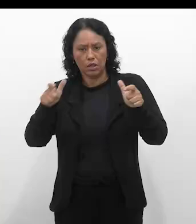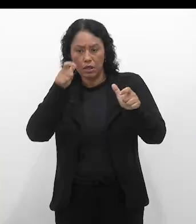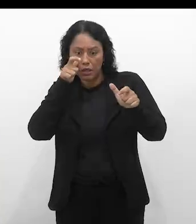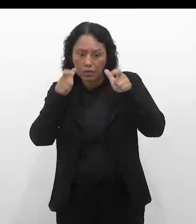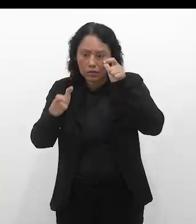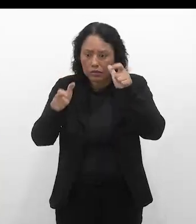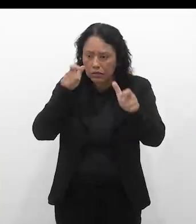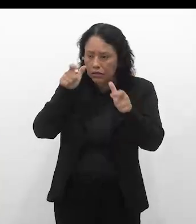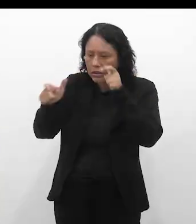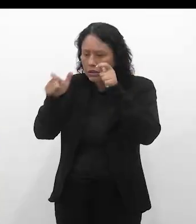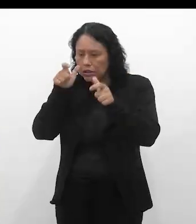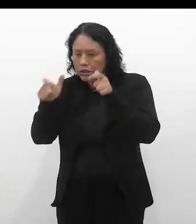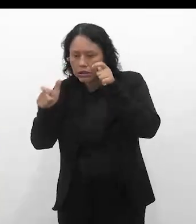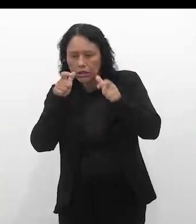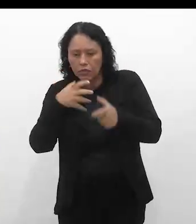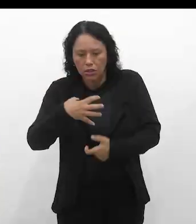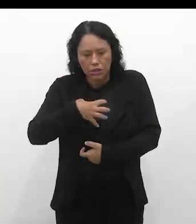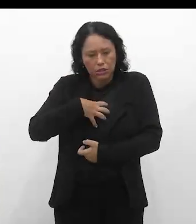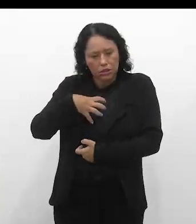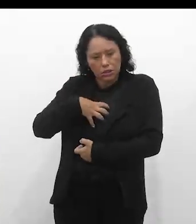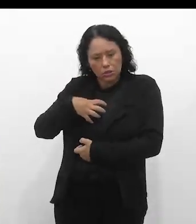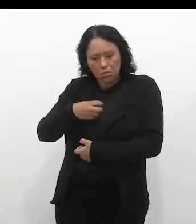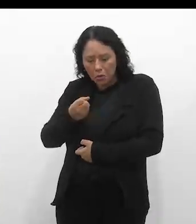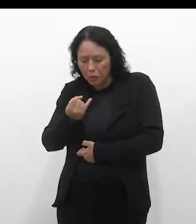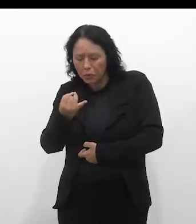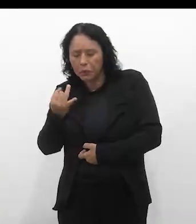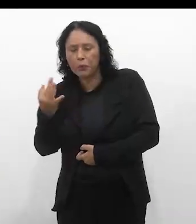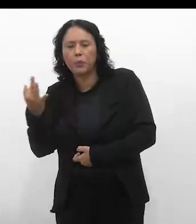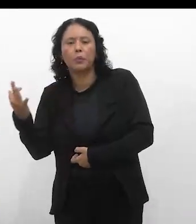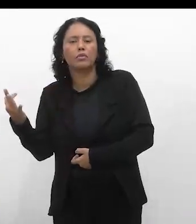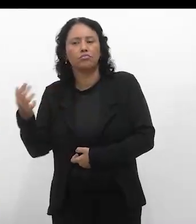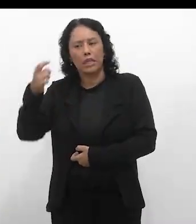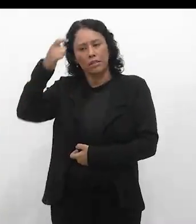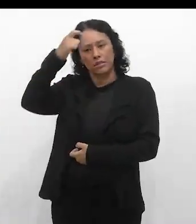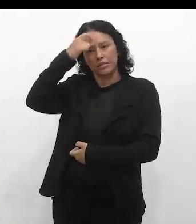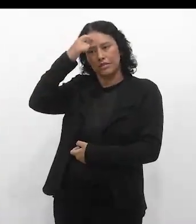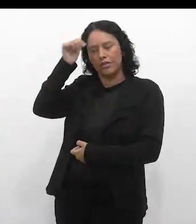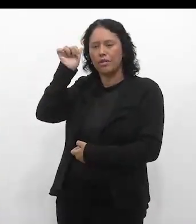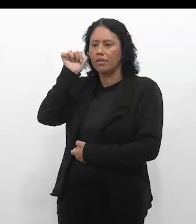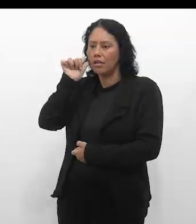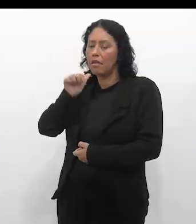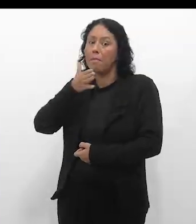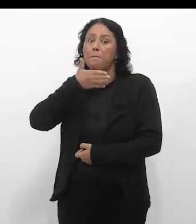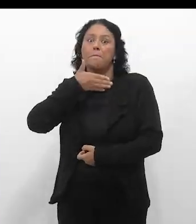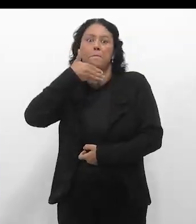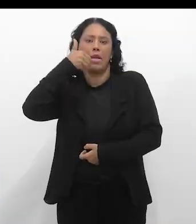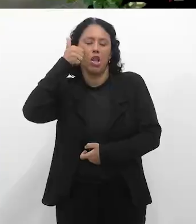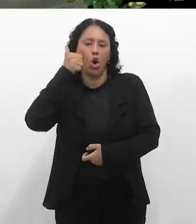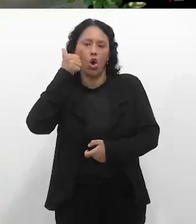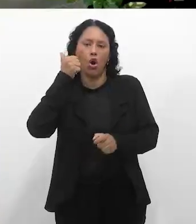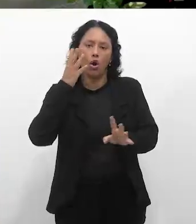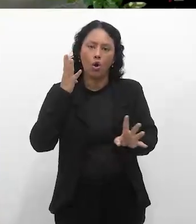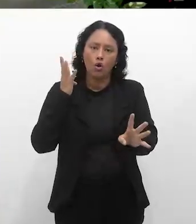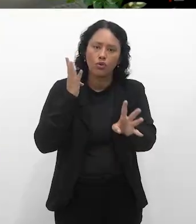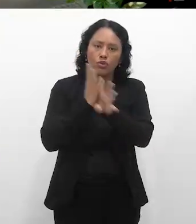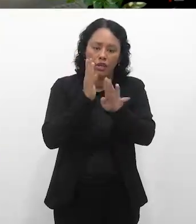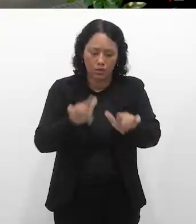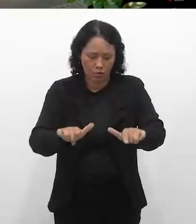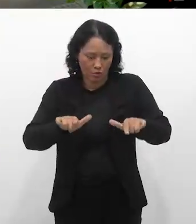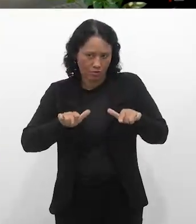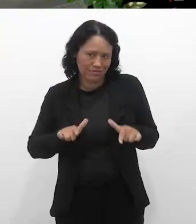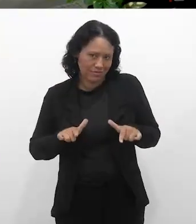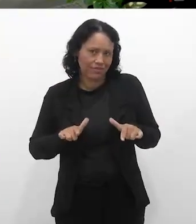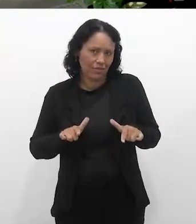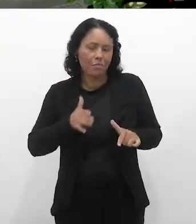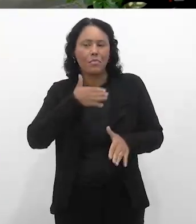tiver atento a vários sinais, se a mulher, a paciente, tiver a conscientização, fica mais assertivo o diagnóstico e